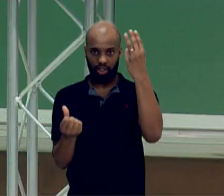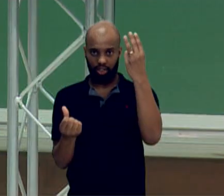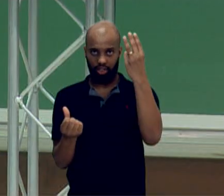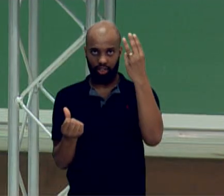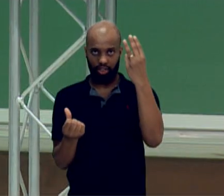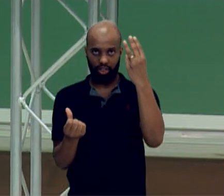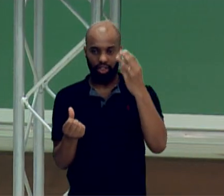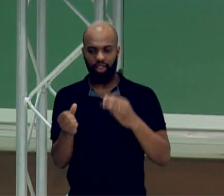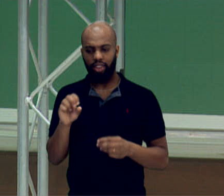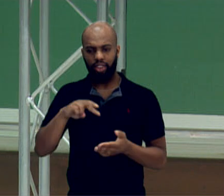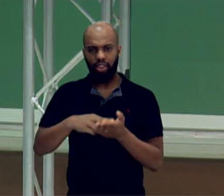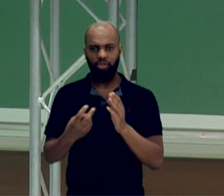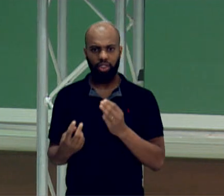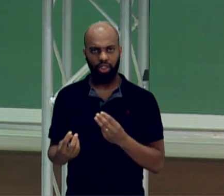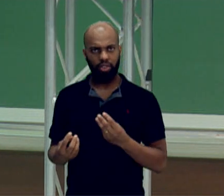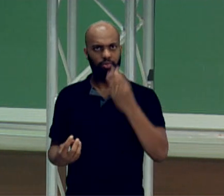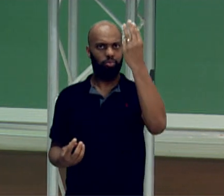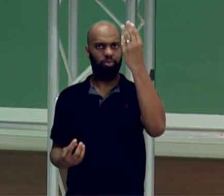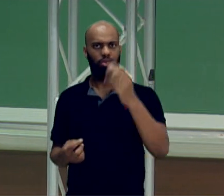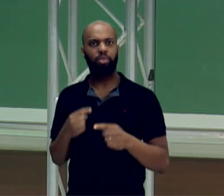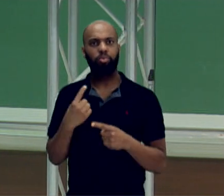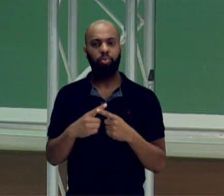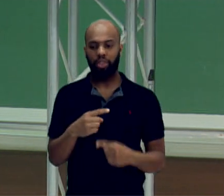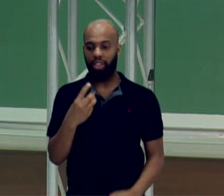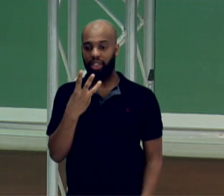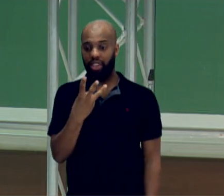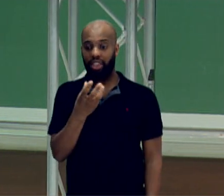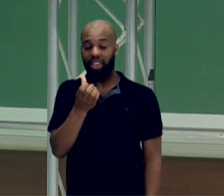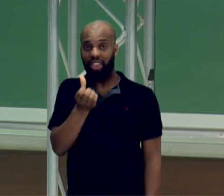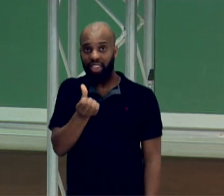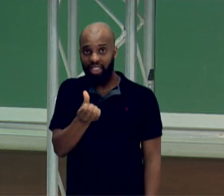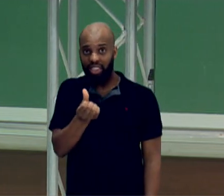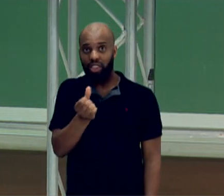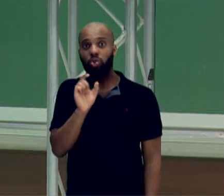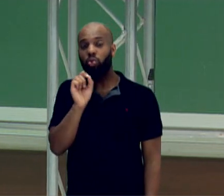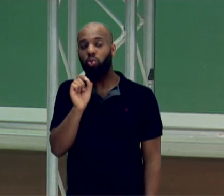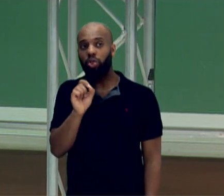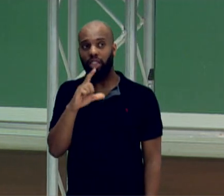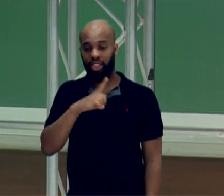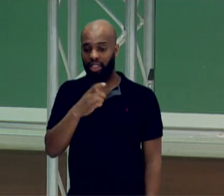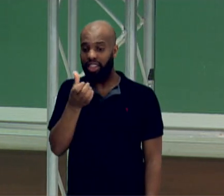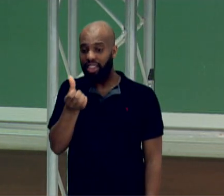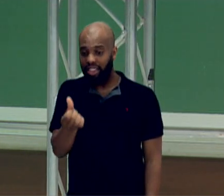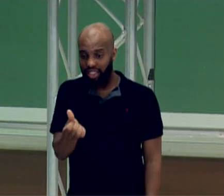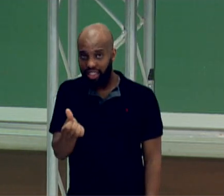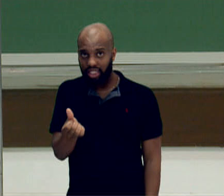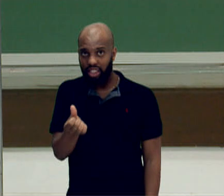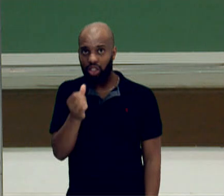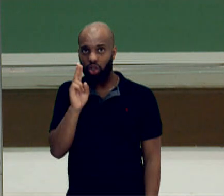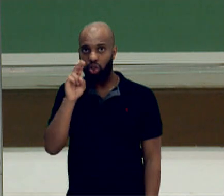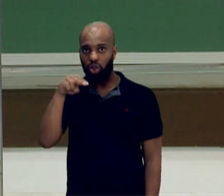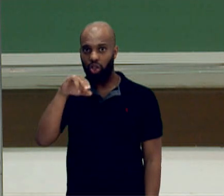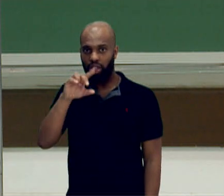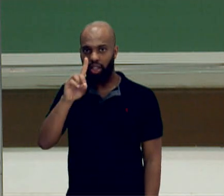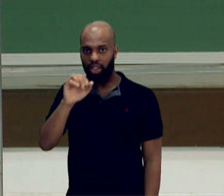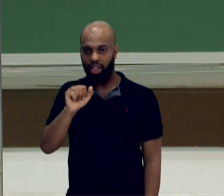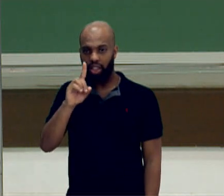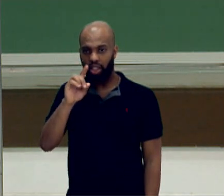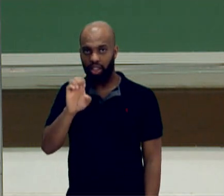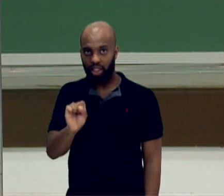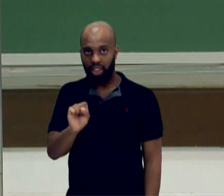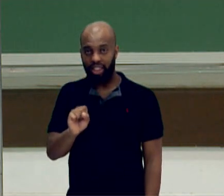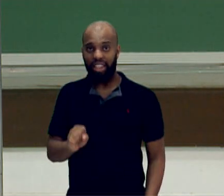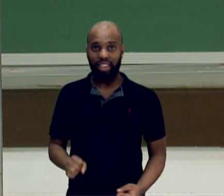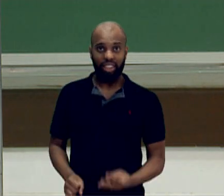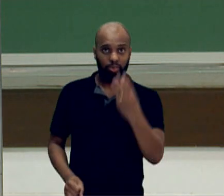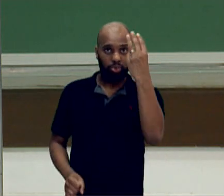Lembra esse foi 3 o que que é? Porque 36 unidades são 6 unidades e 3 dezenas. Então,